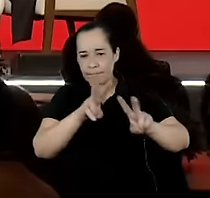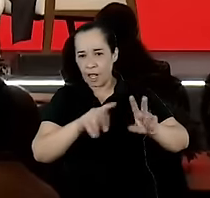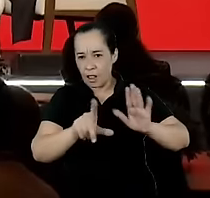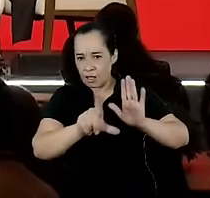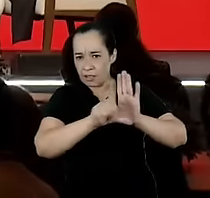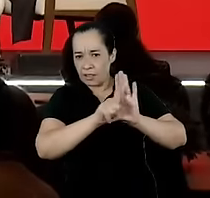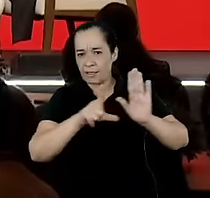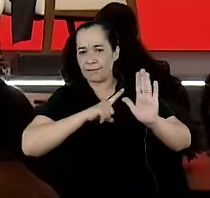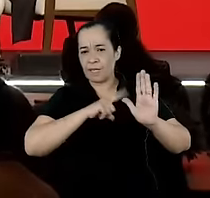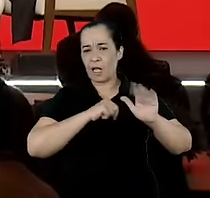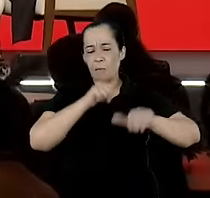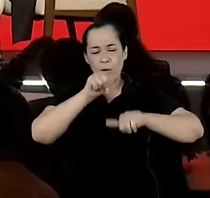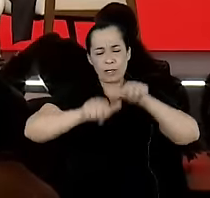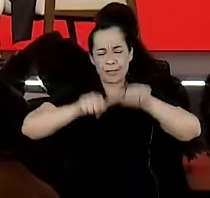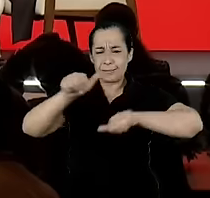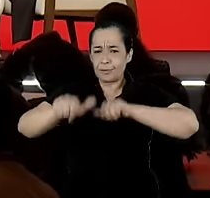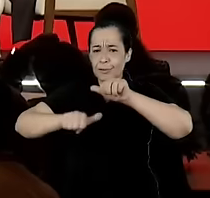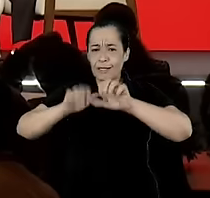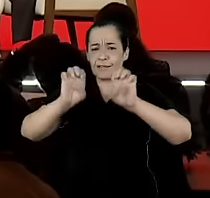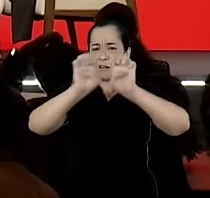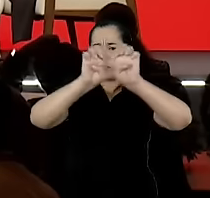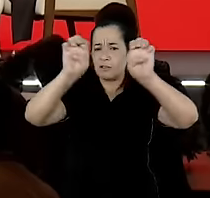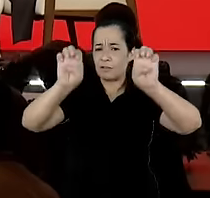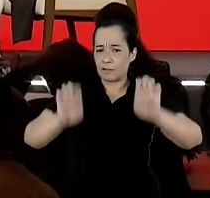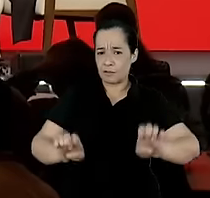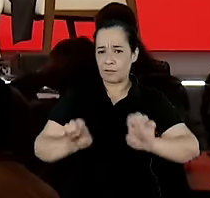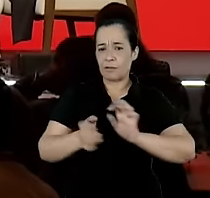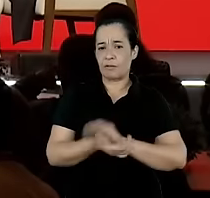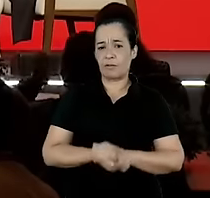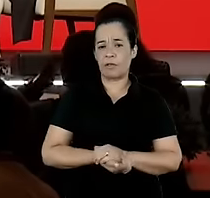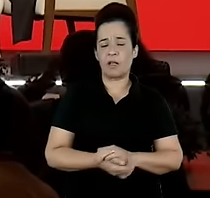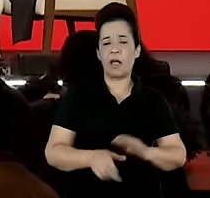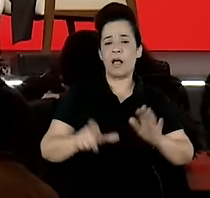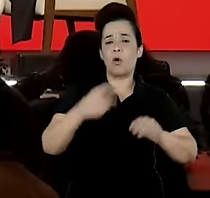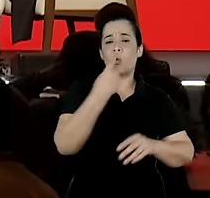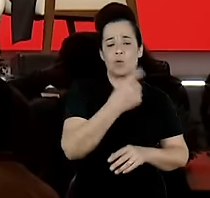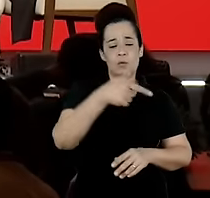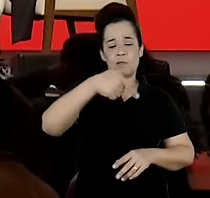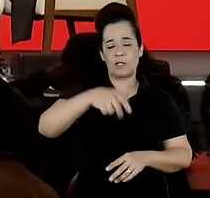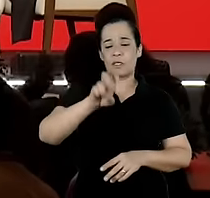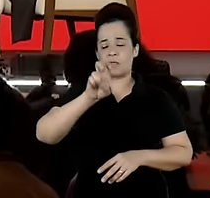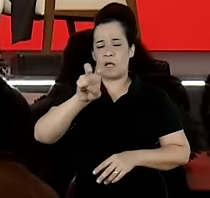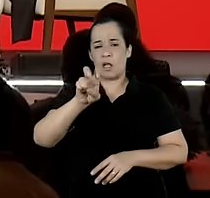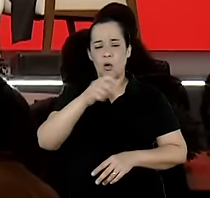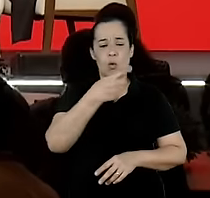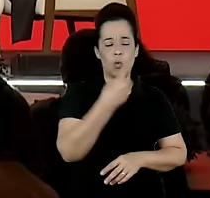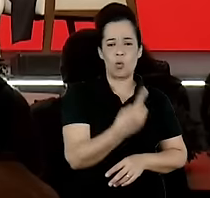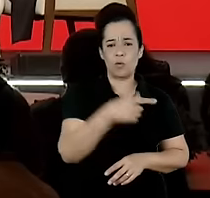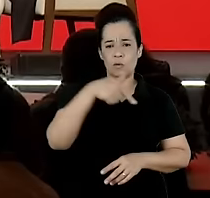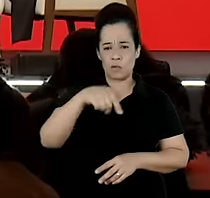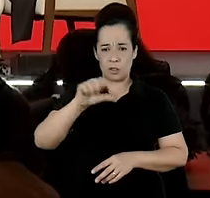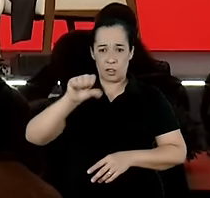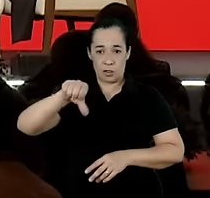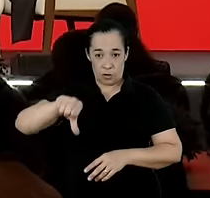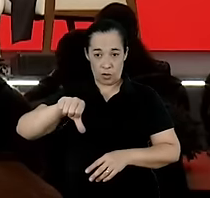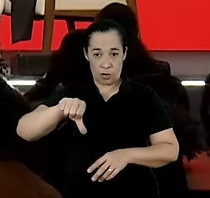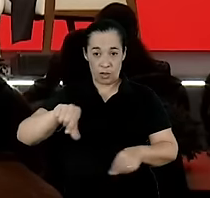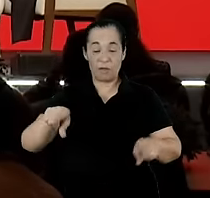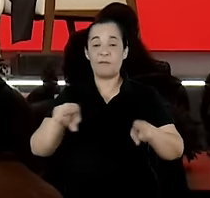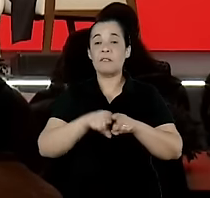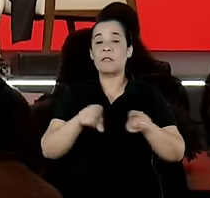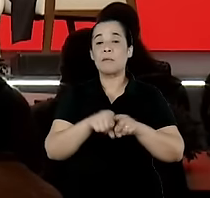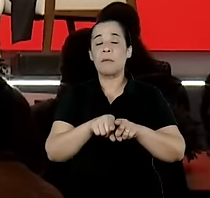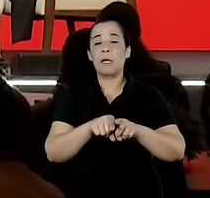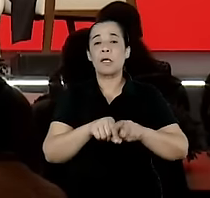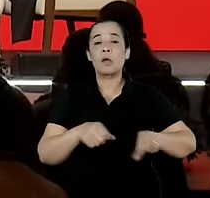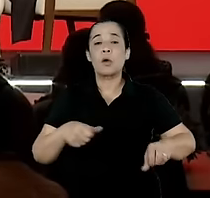série de alterações estruturais né do ponto de vista da 175 179 eh e novas alterações que também